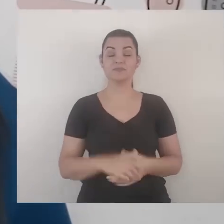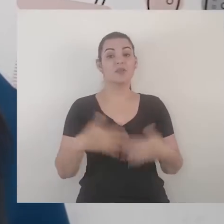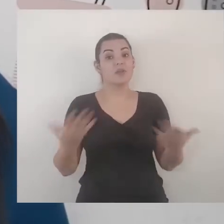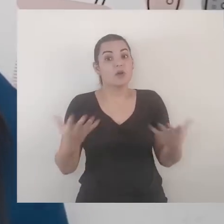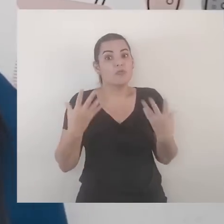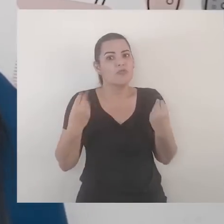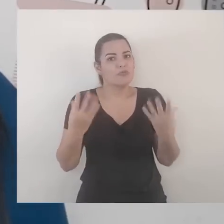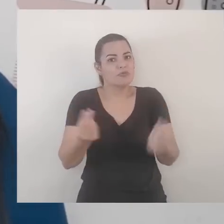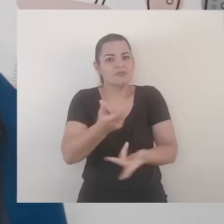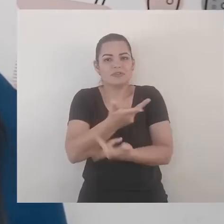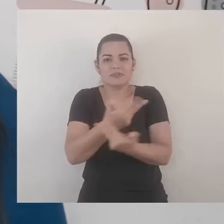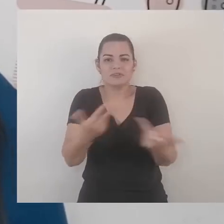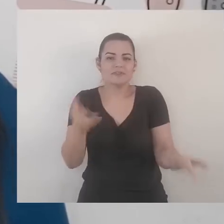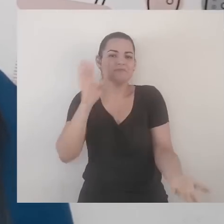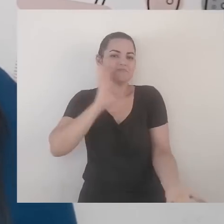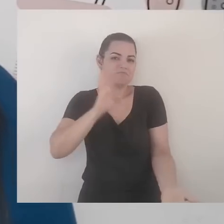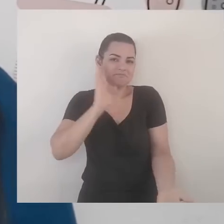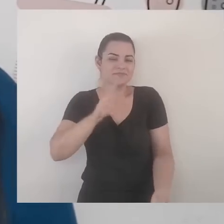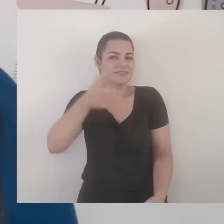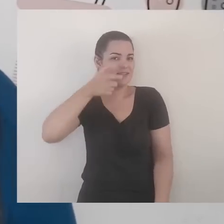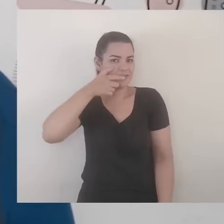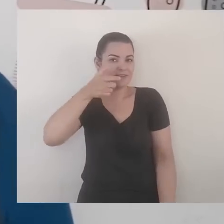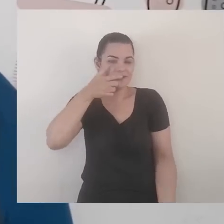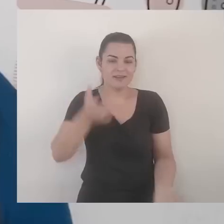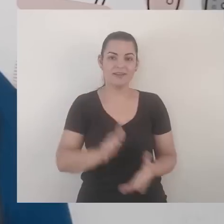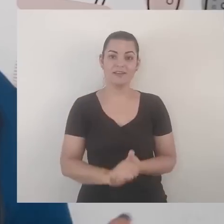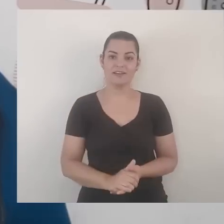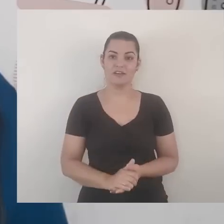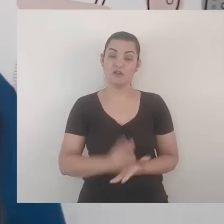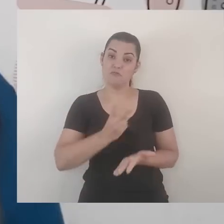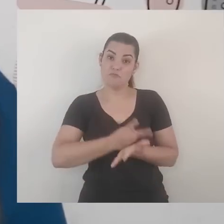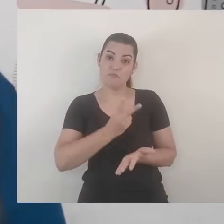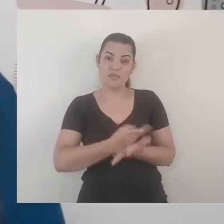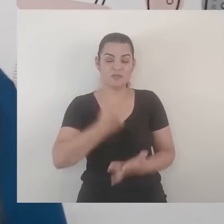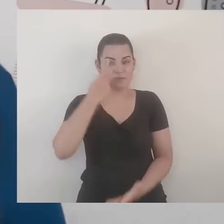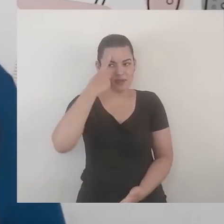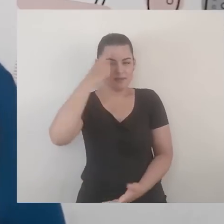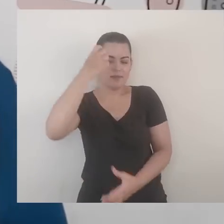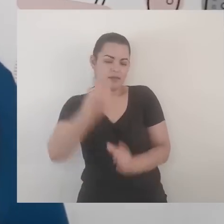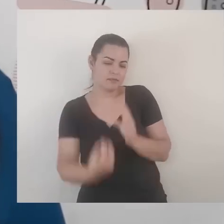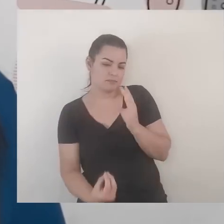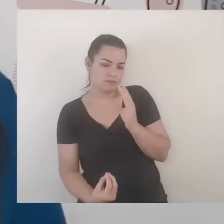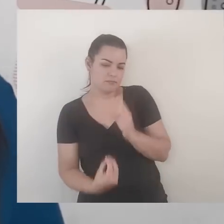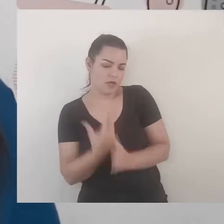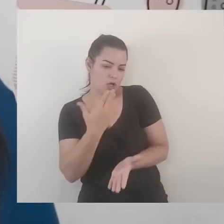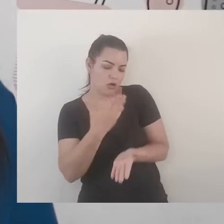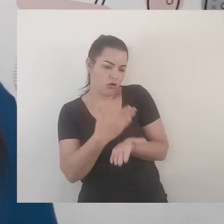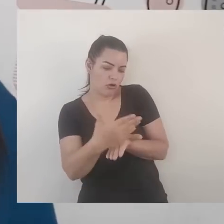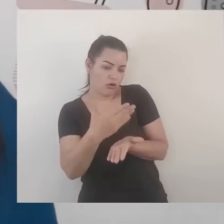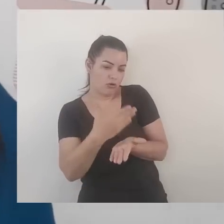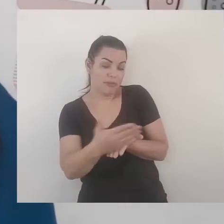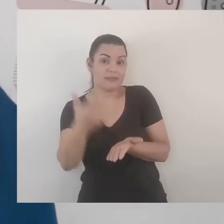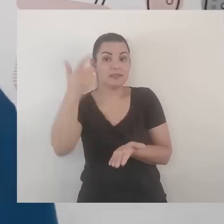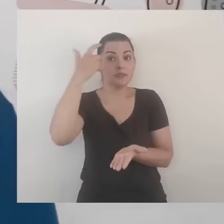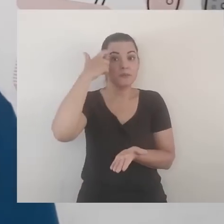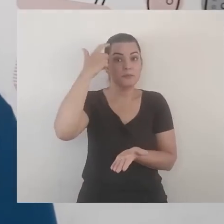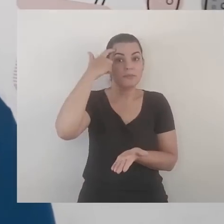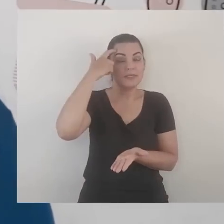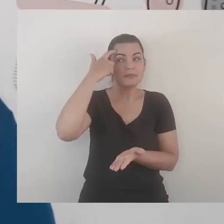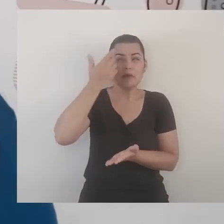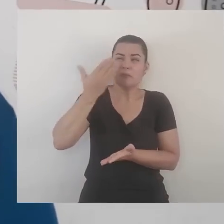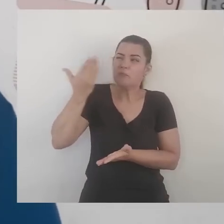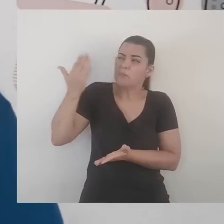olha quanta coisa interessante. Mesmo sendo uma ideia inicialmente aí talvez, né, pensada